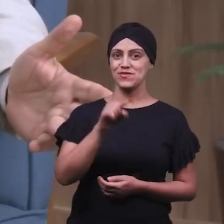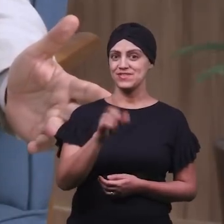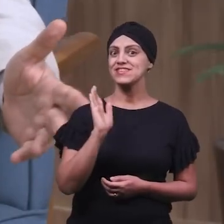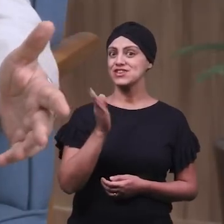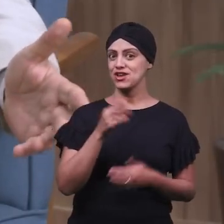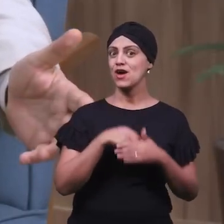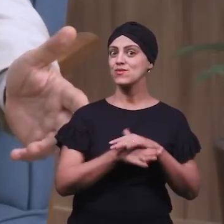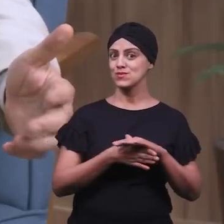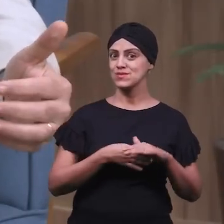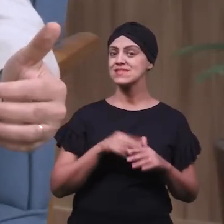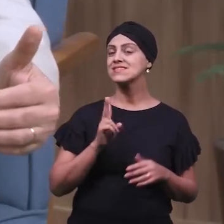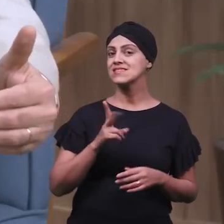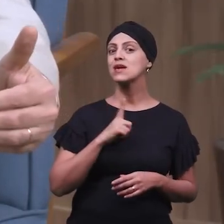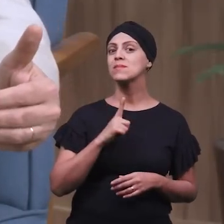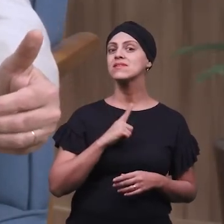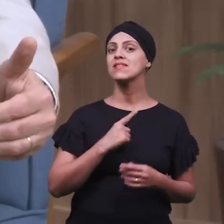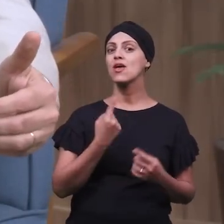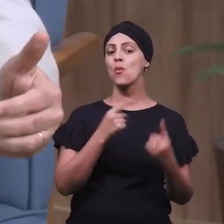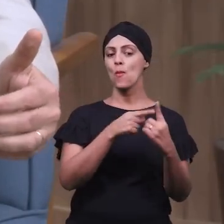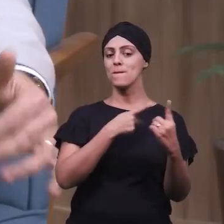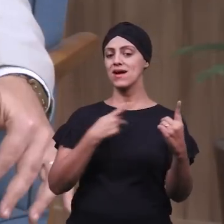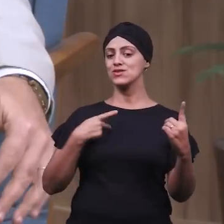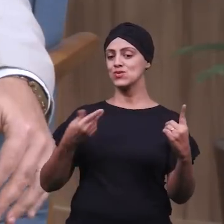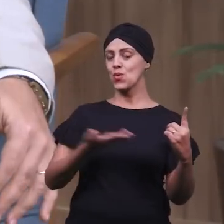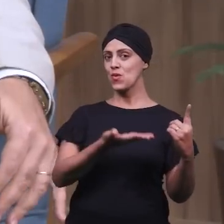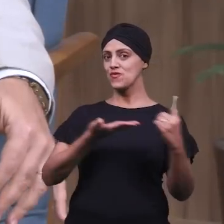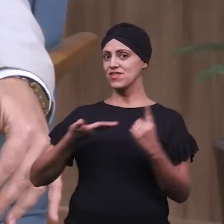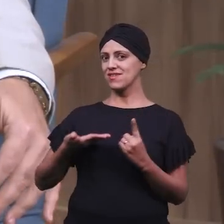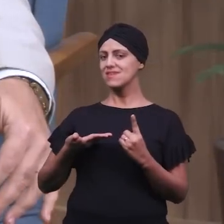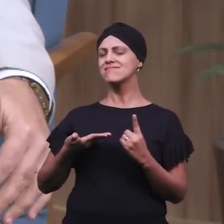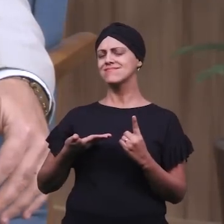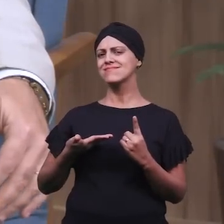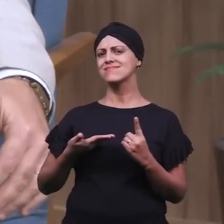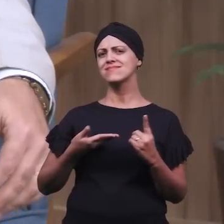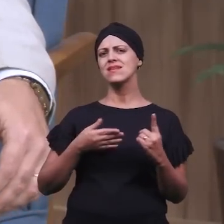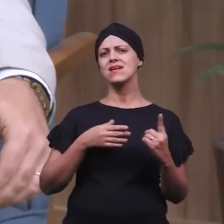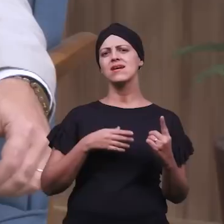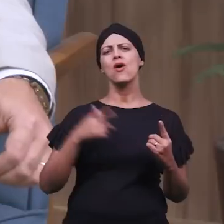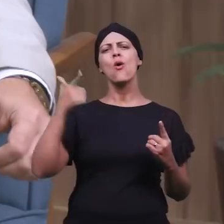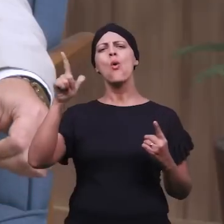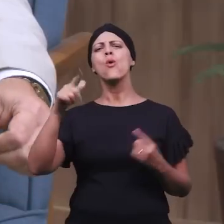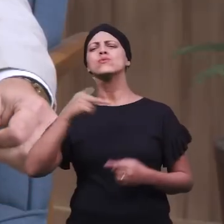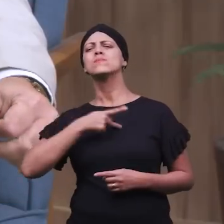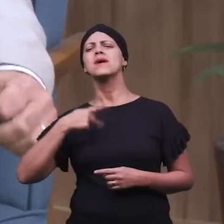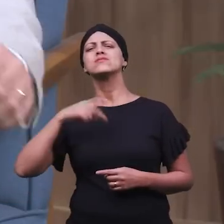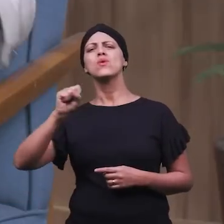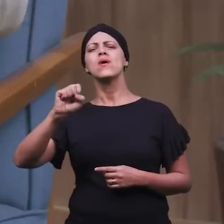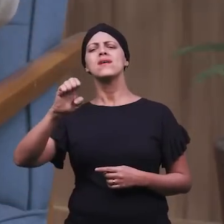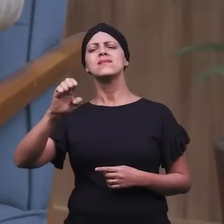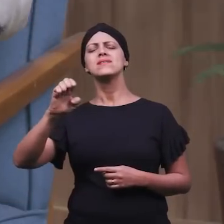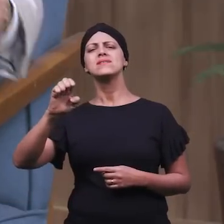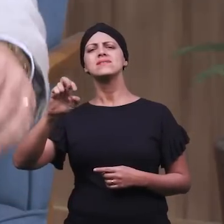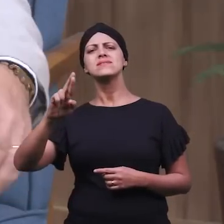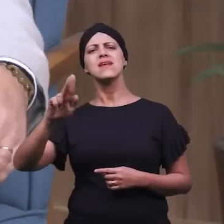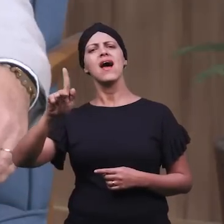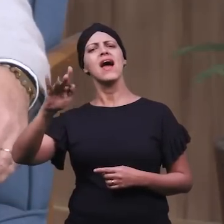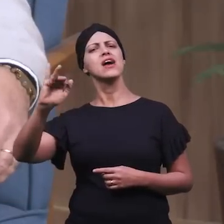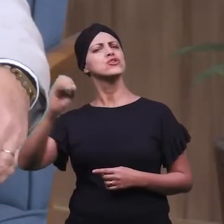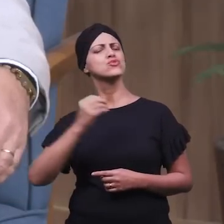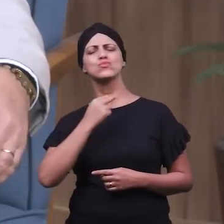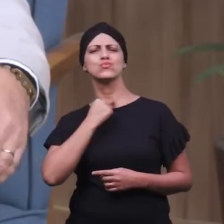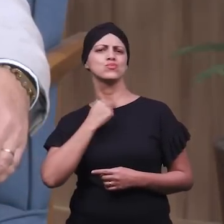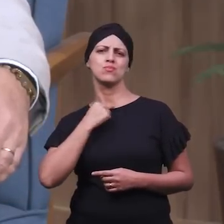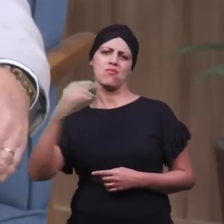já está se acostumando, a gente tem sempre um pastor convidado. Hoje o pastor Sérgio Souza não pôde estar conosco, está representando, inclusive, a